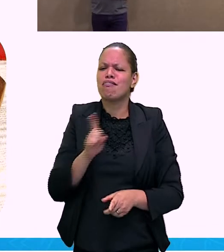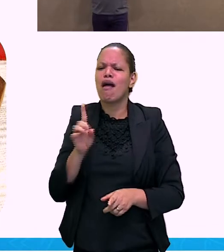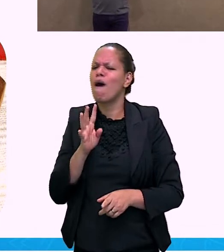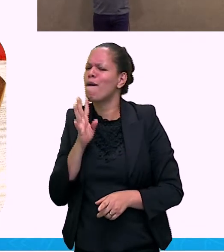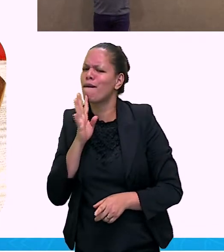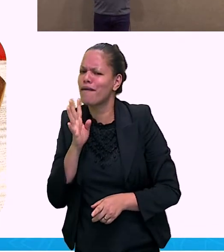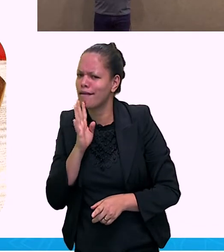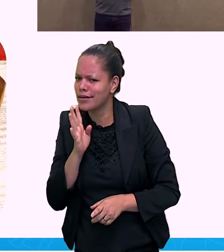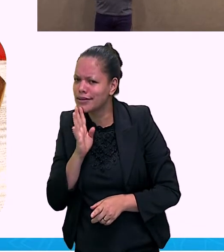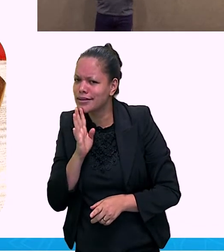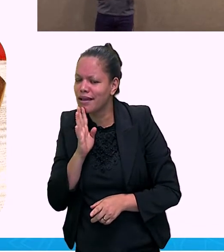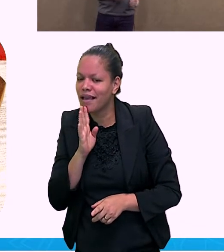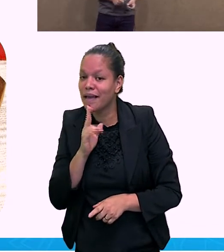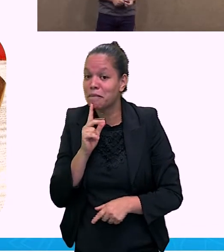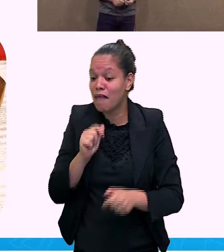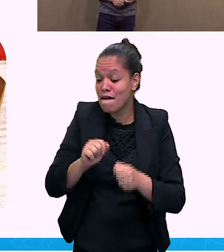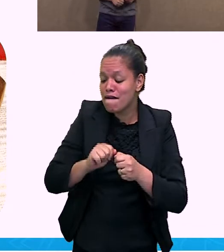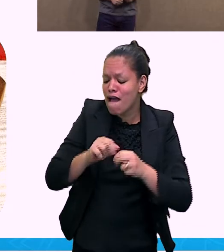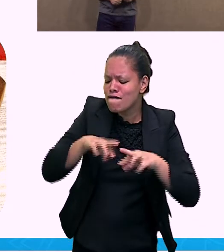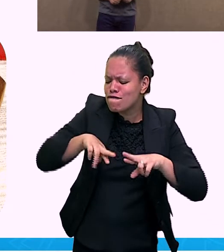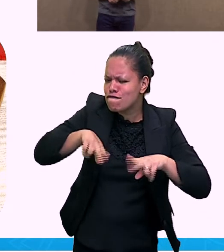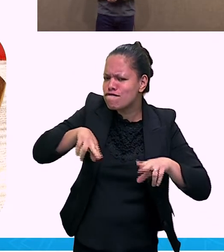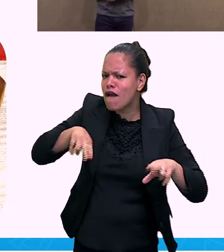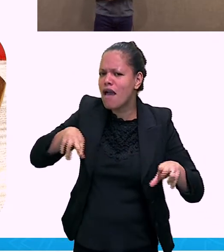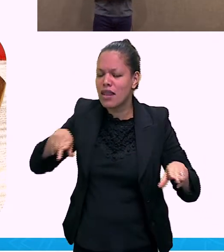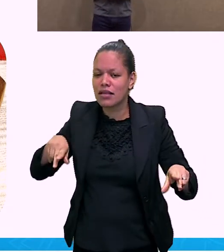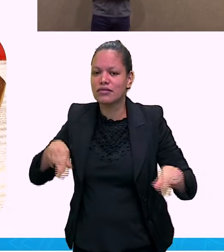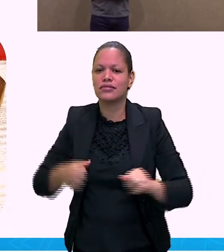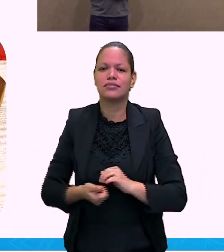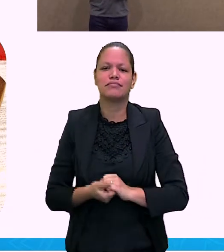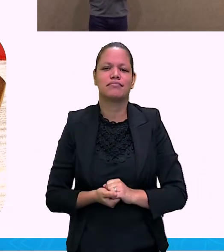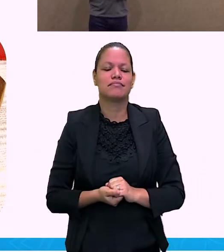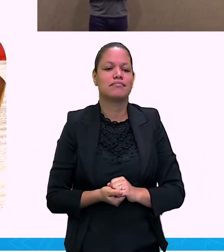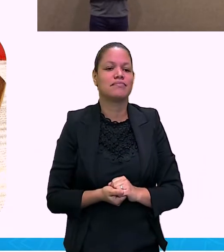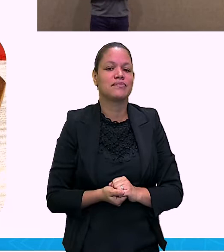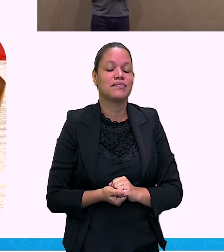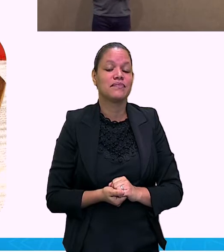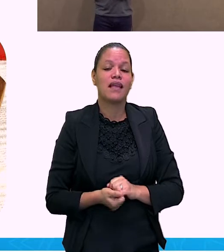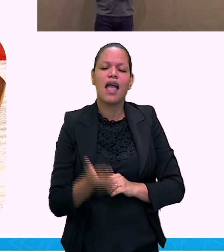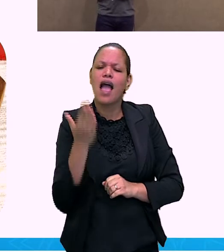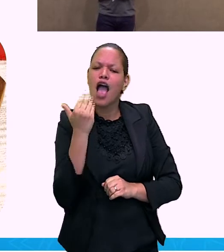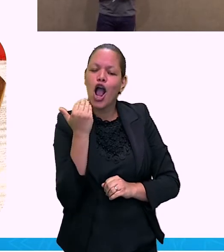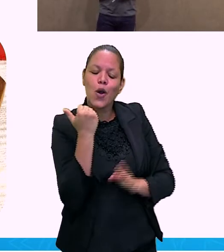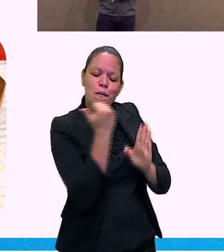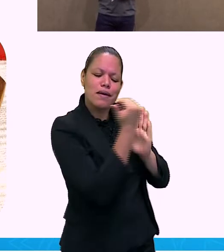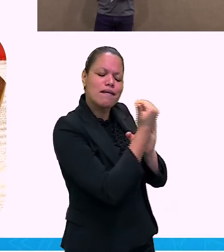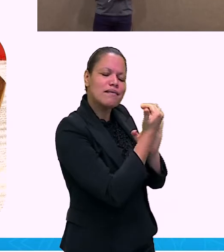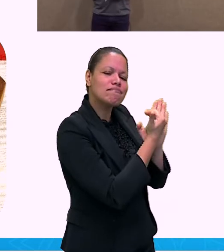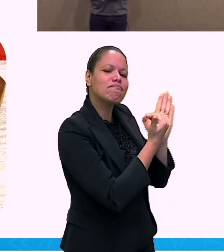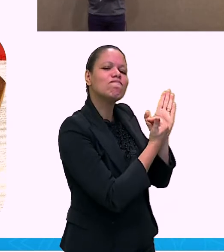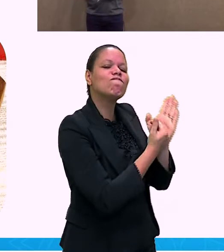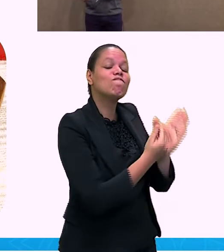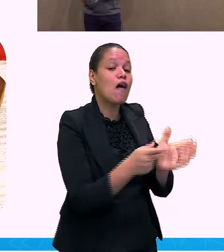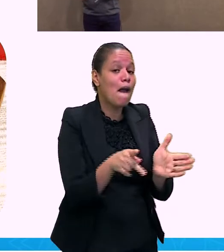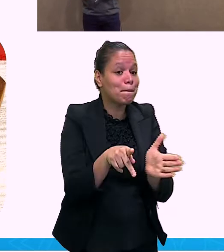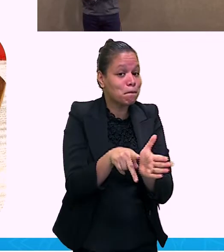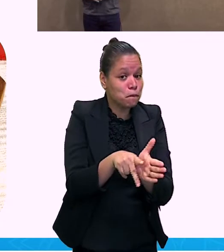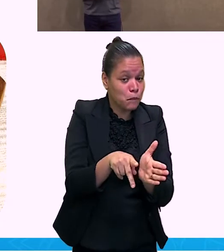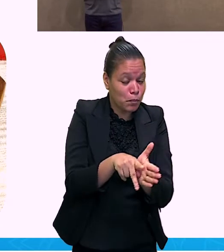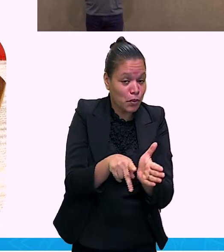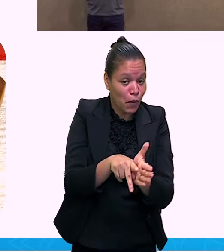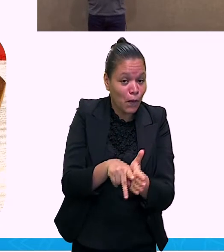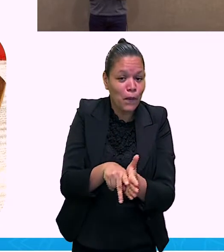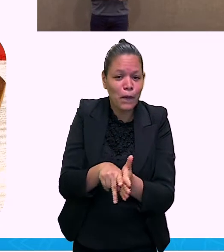é feito de uma forma diferente lá. Então a culinária é típica e é representada pelo sarapatel,